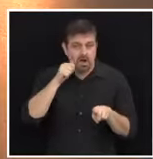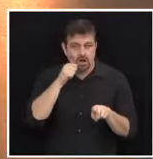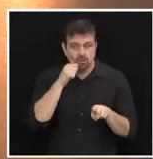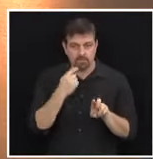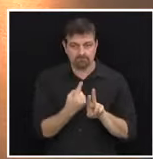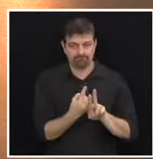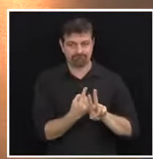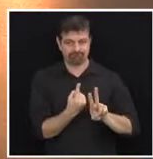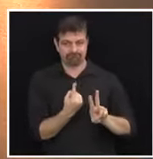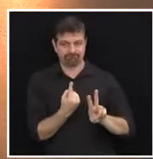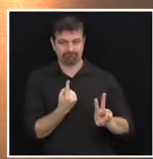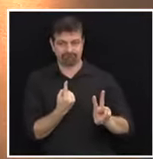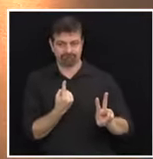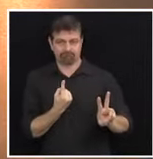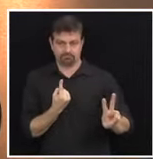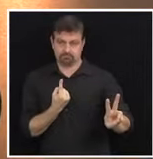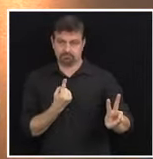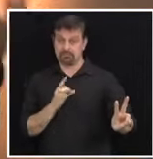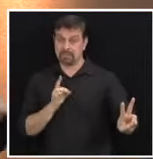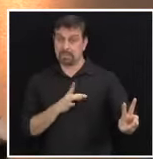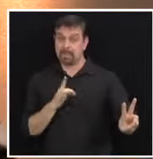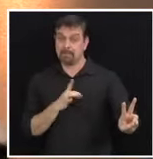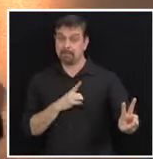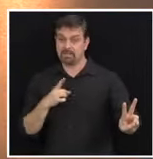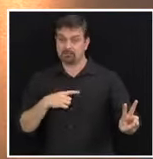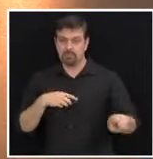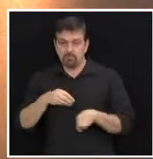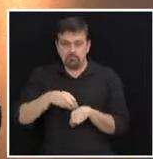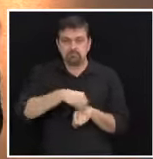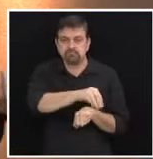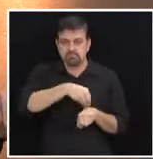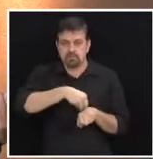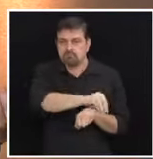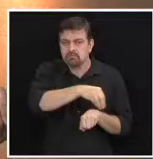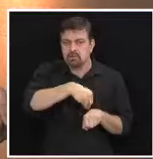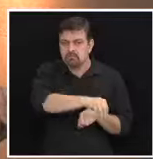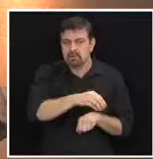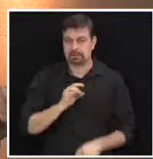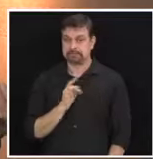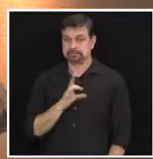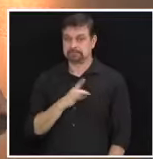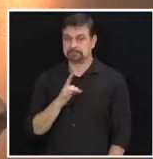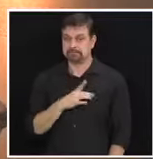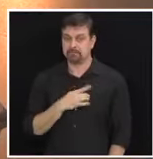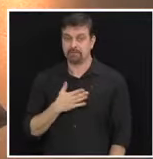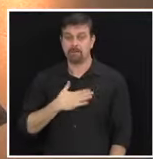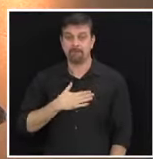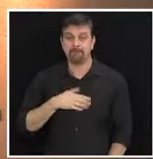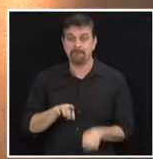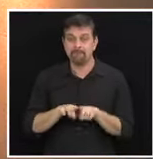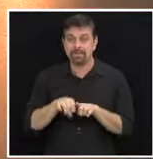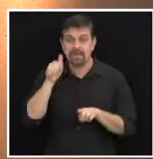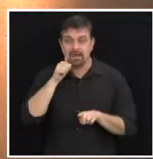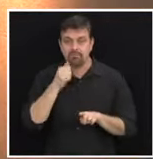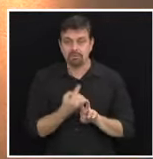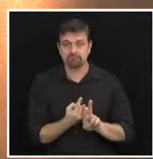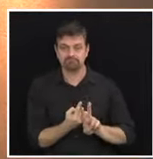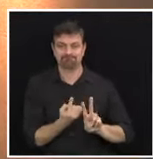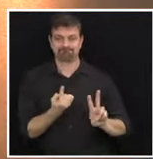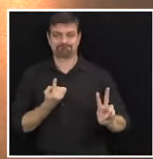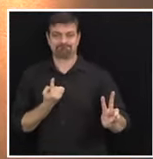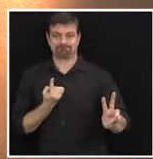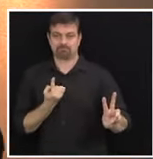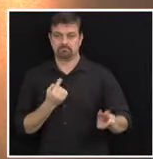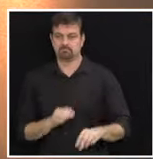afastaram de medo que eu fosse transmitir isso para eles. Pelo contrário, não